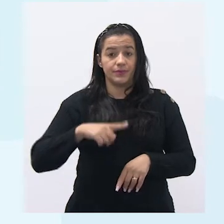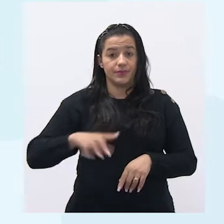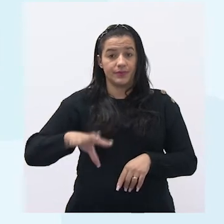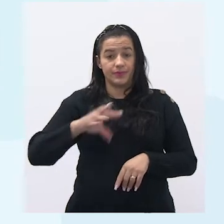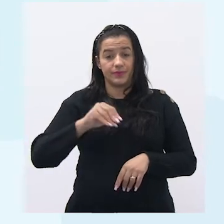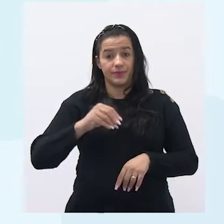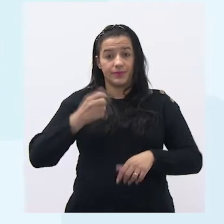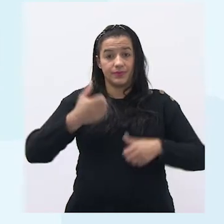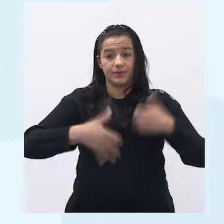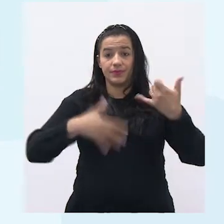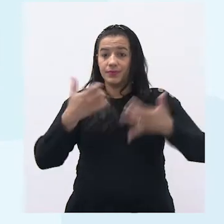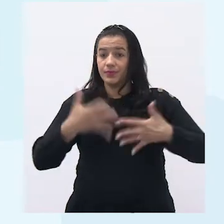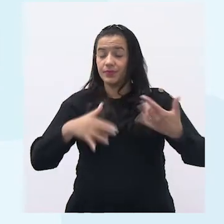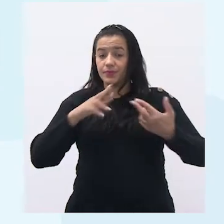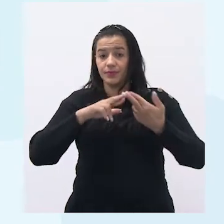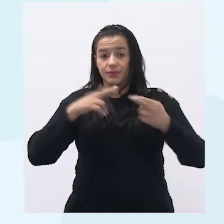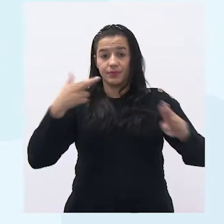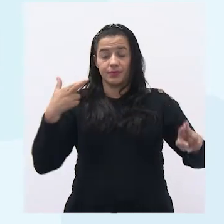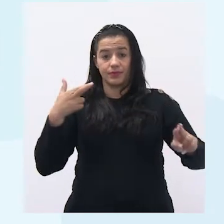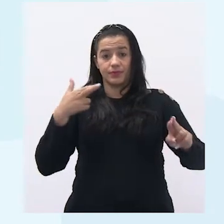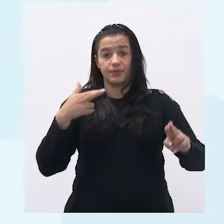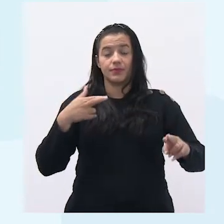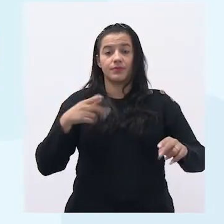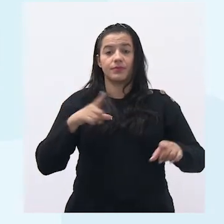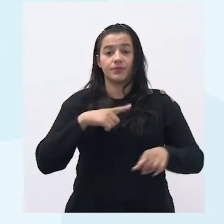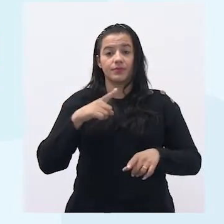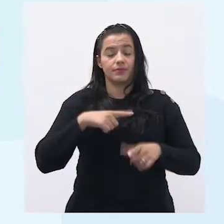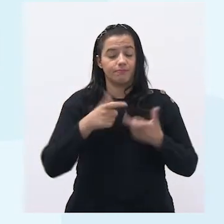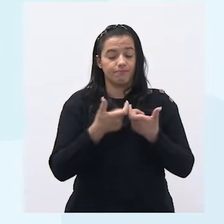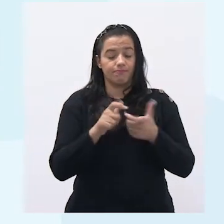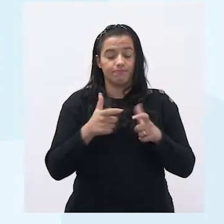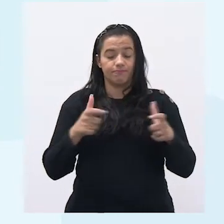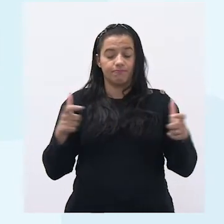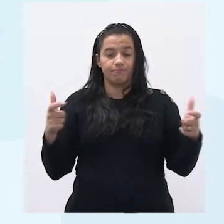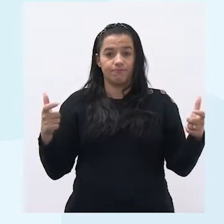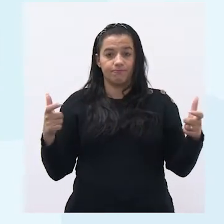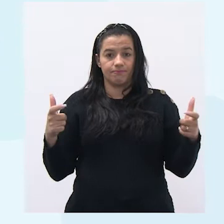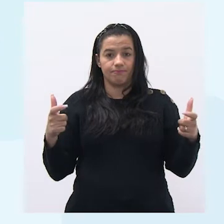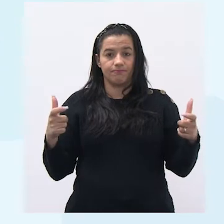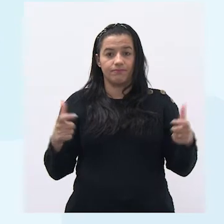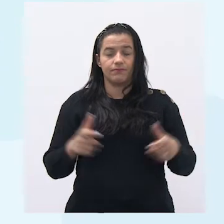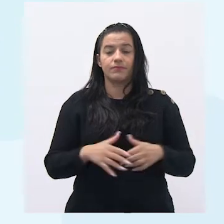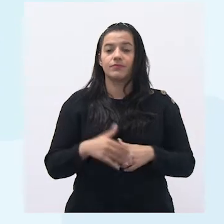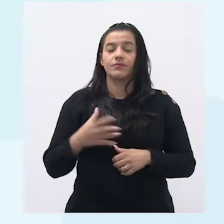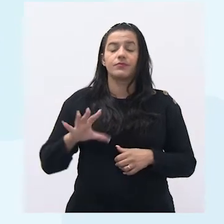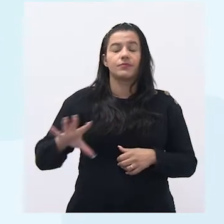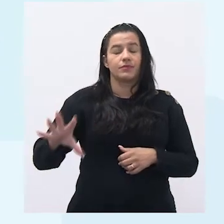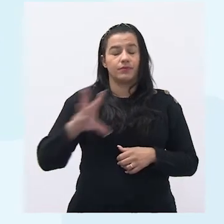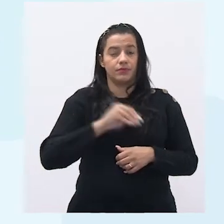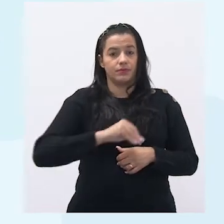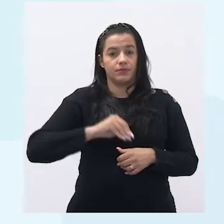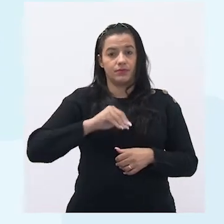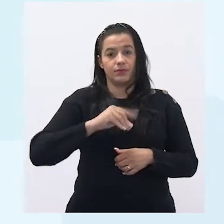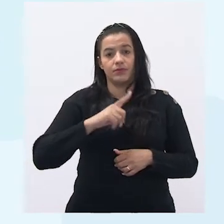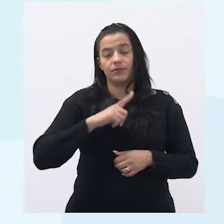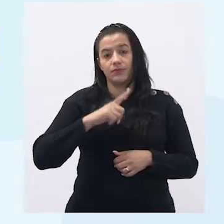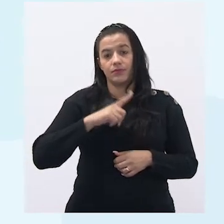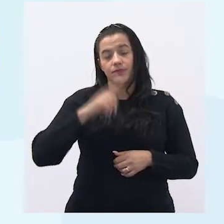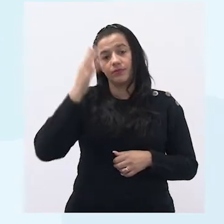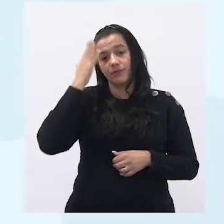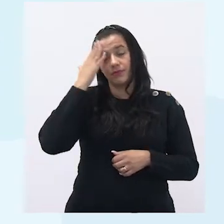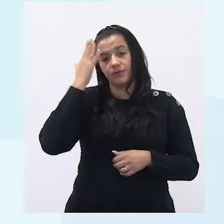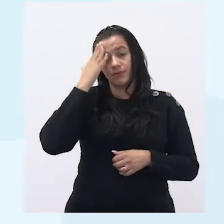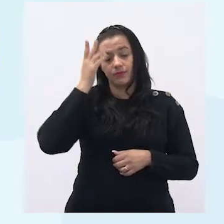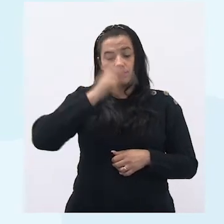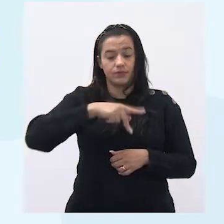A rede estadual é extremamente grande, todo mundo sabe, né? Nós temos